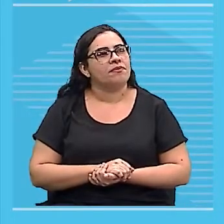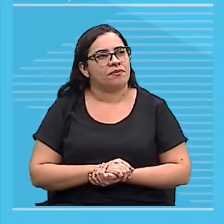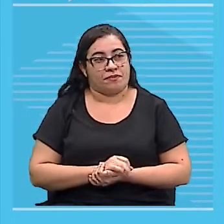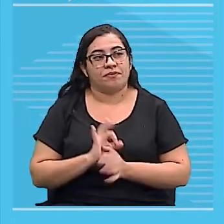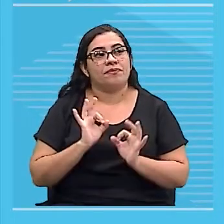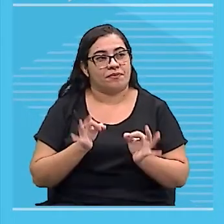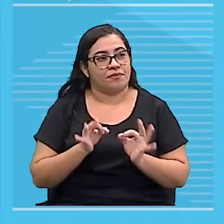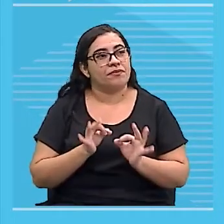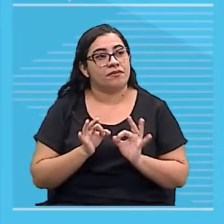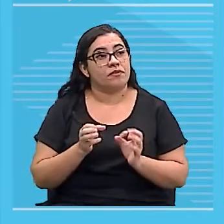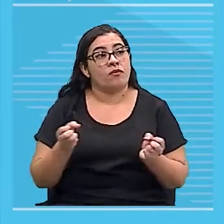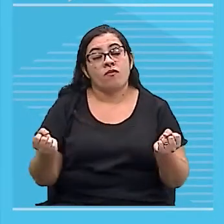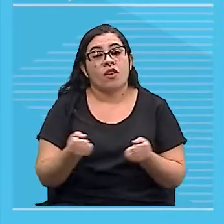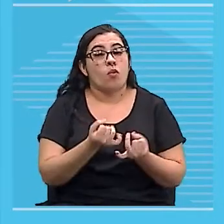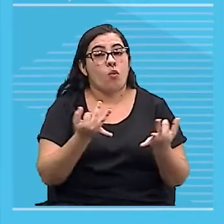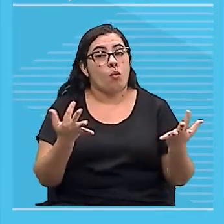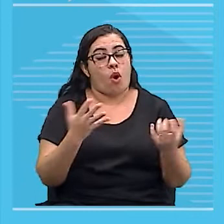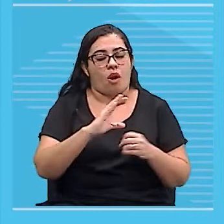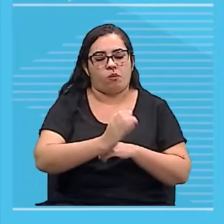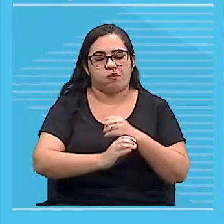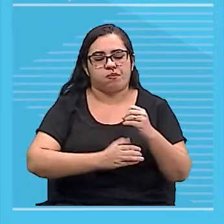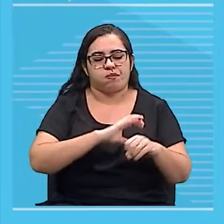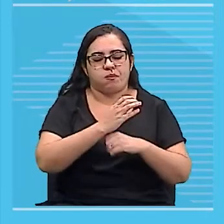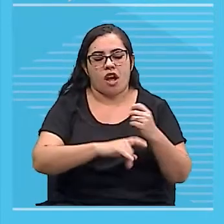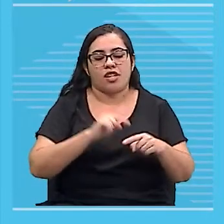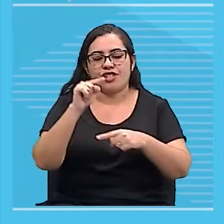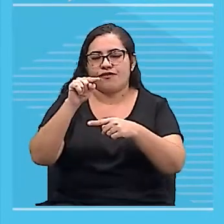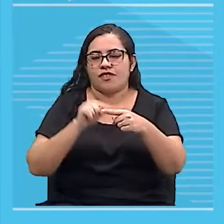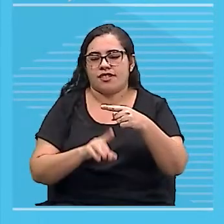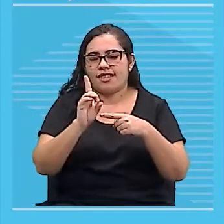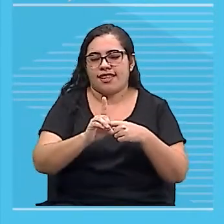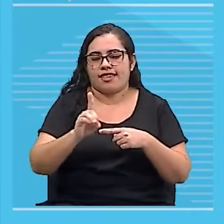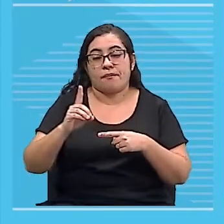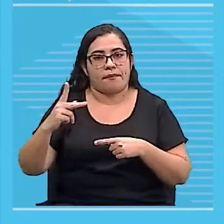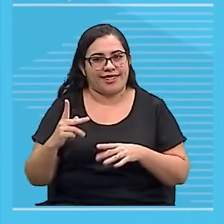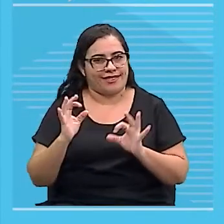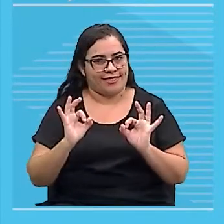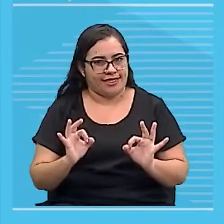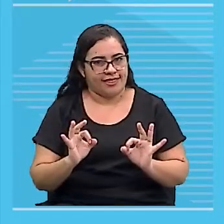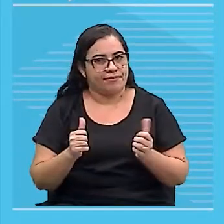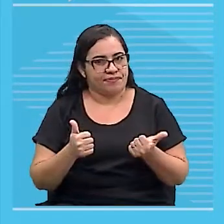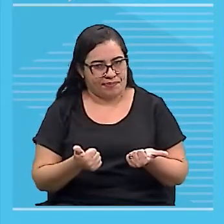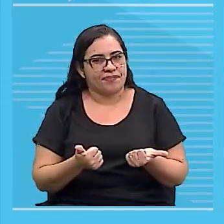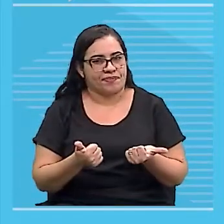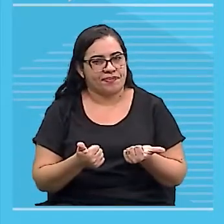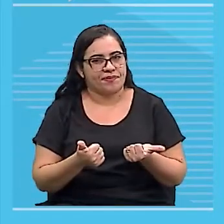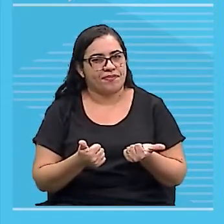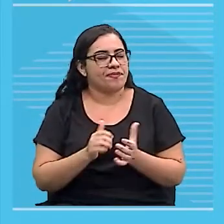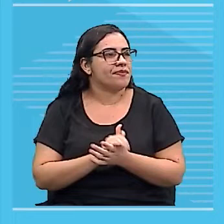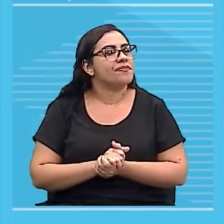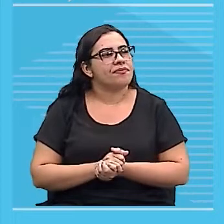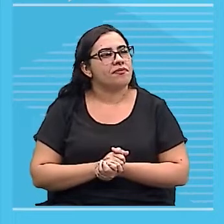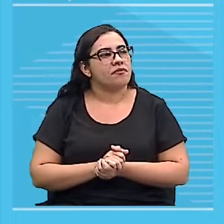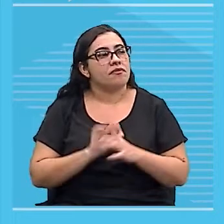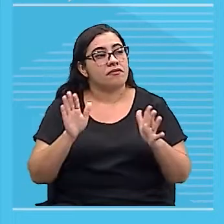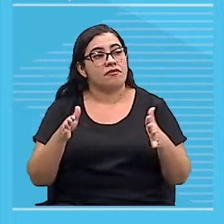Beleza? Então você tem a quantidade de carga dividida pela DDP. Certo? Beleza?